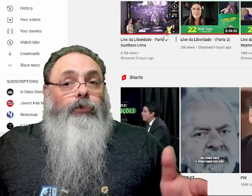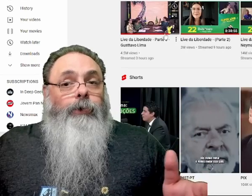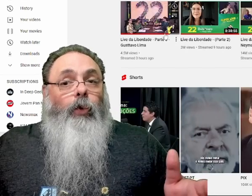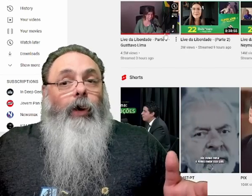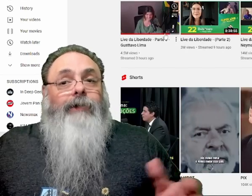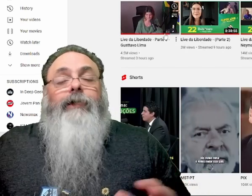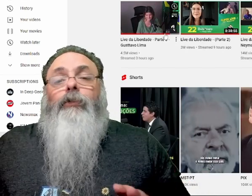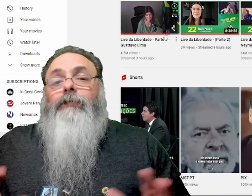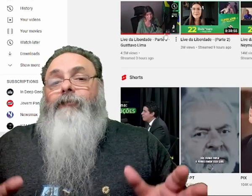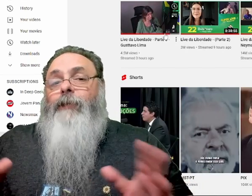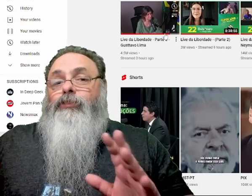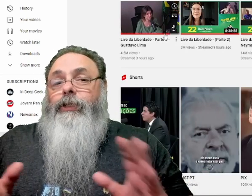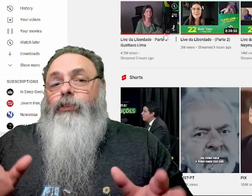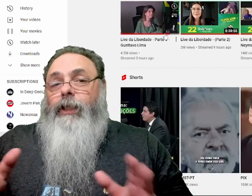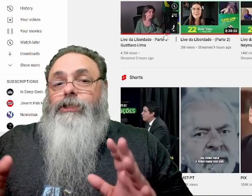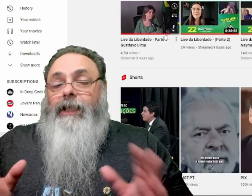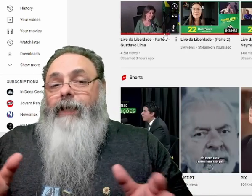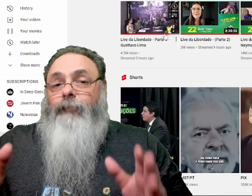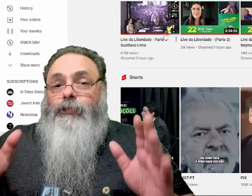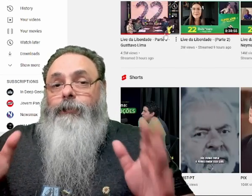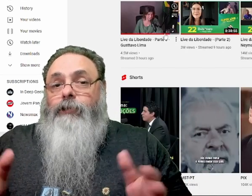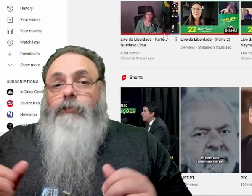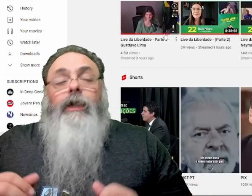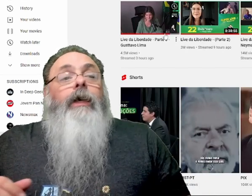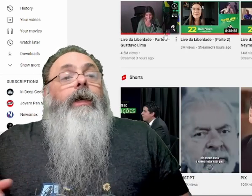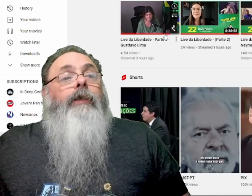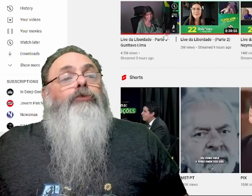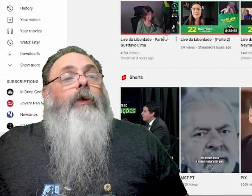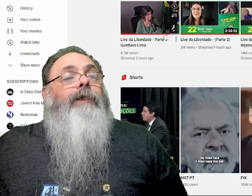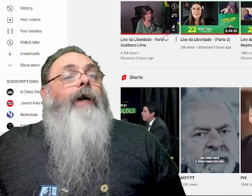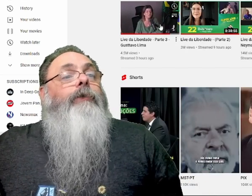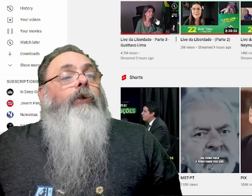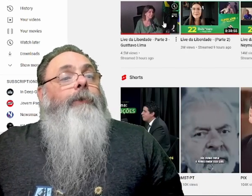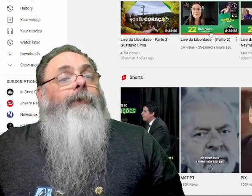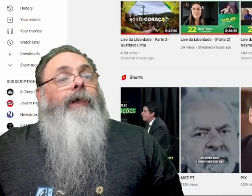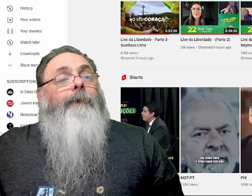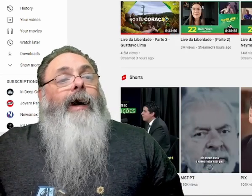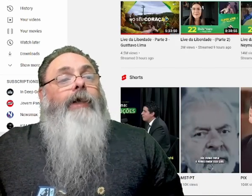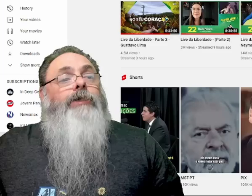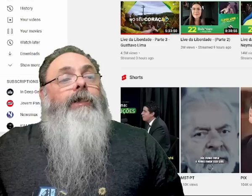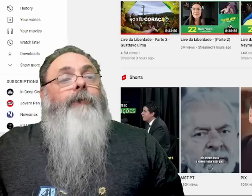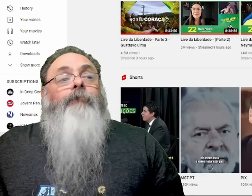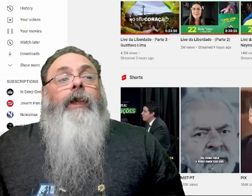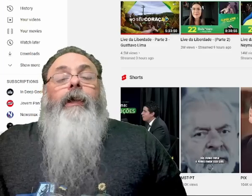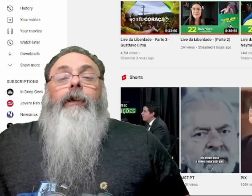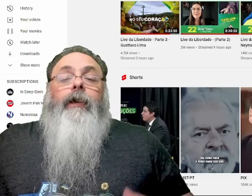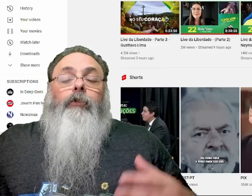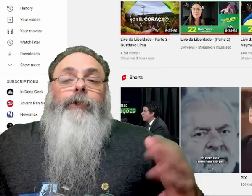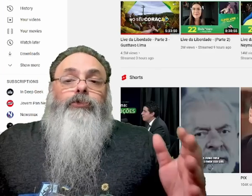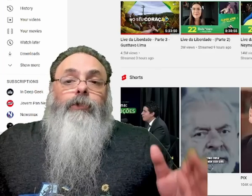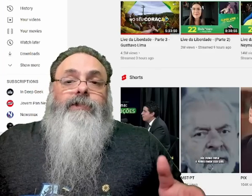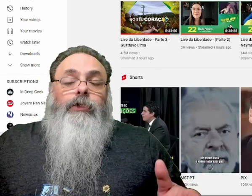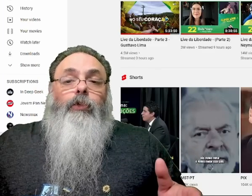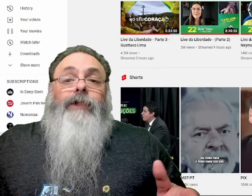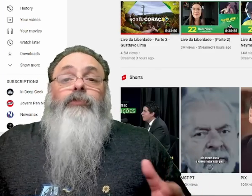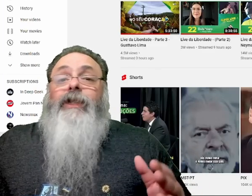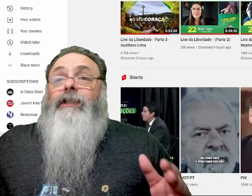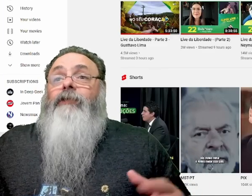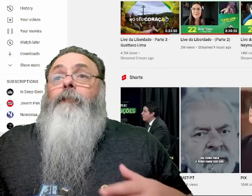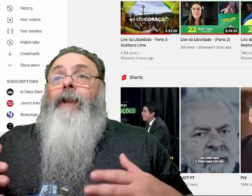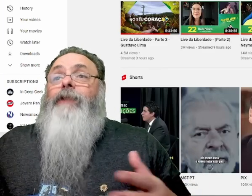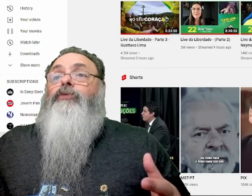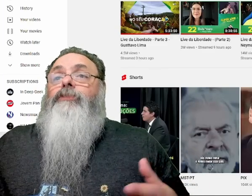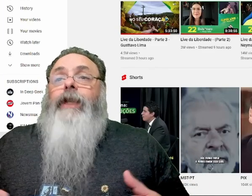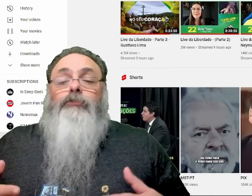Live o YouTube corta então quando dava umas 8 horas de Live mais ou menos eles cortaram Então a primeira parte aqui é começou às 5 horas